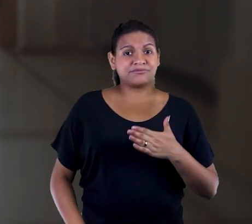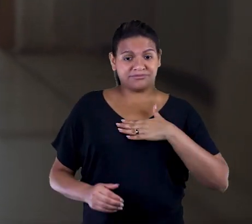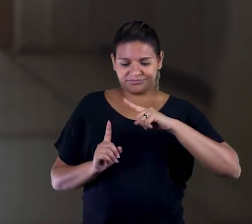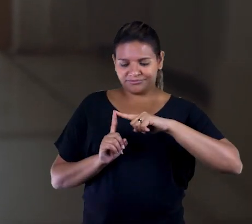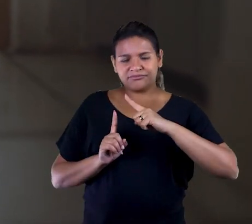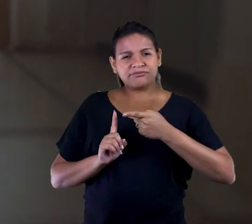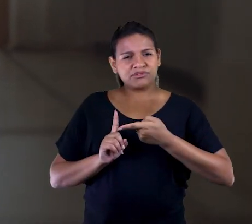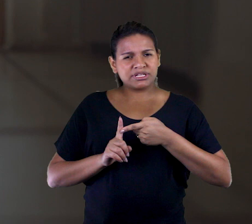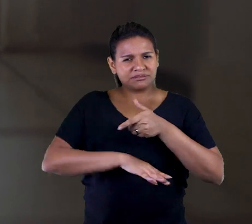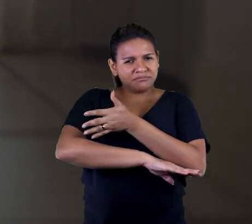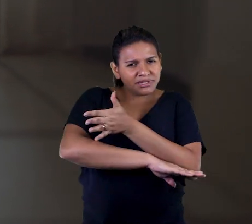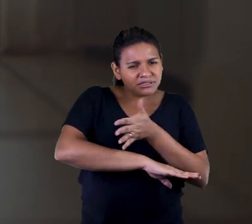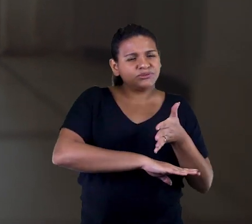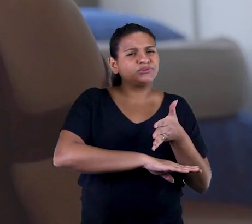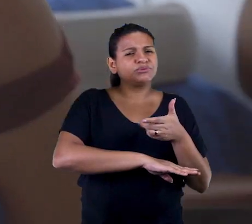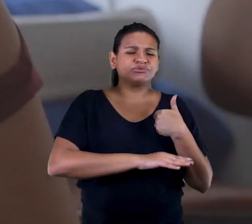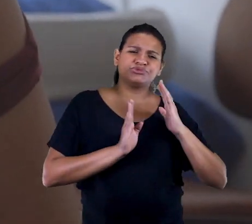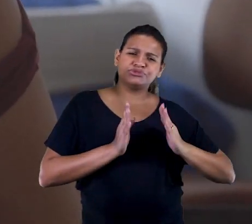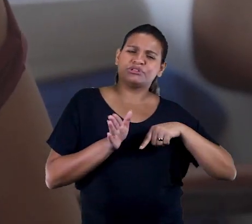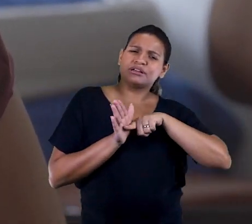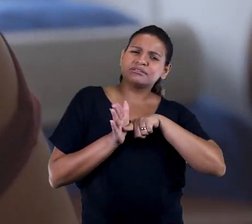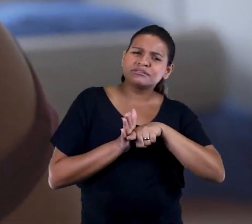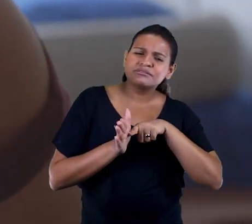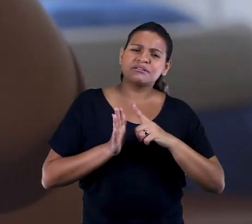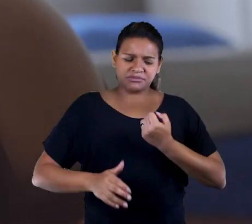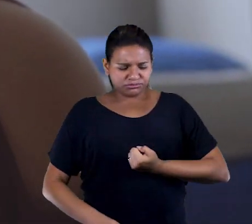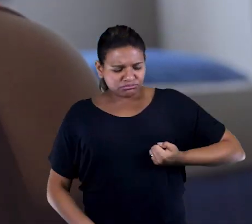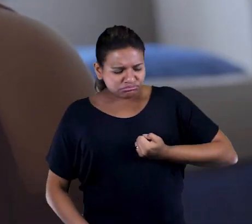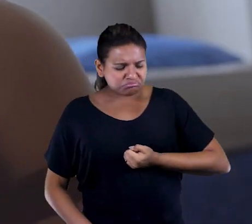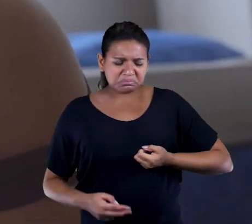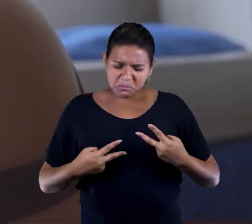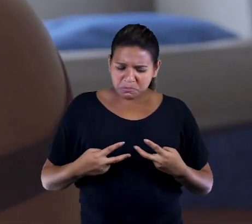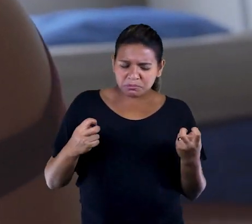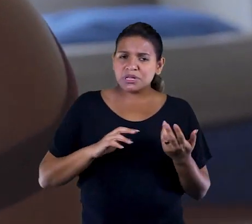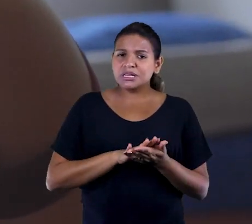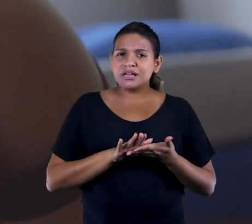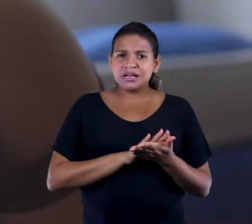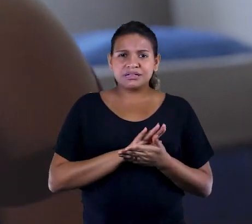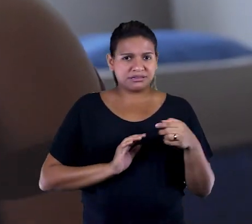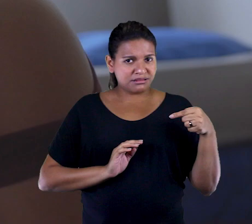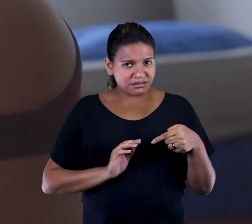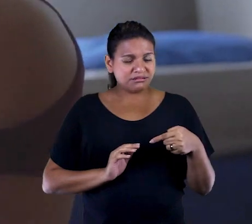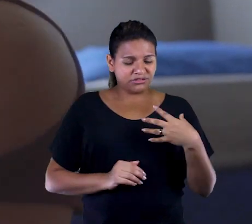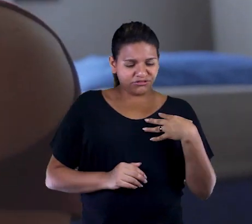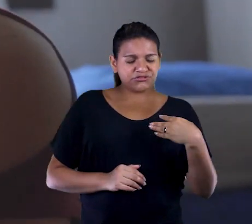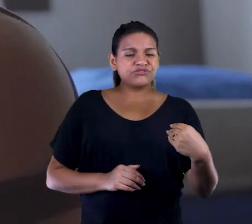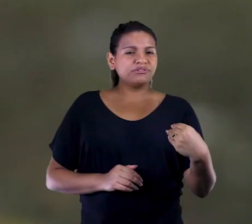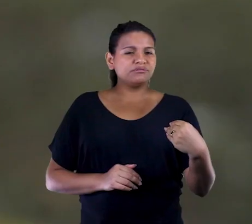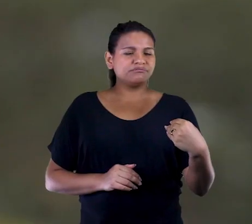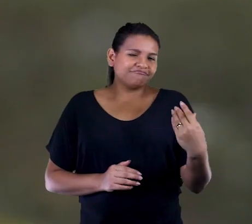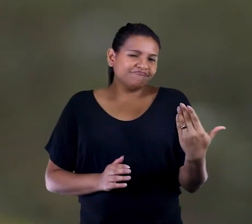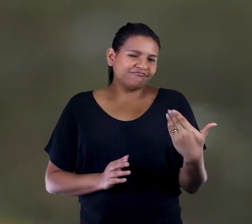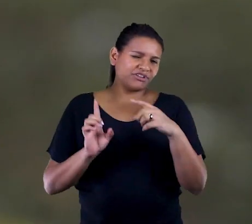Durante toda a minha gravidez, nenhum exame detectou que ele teria qualquer tipo de síndrome, qualquer tipo de deficiência. Quando